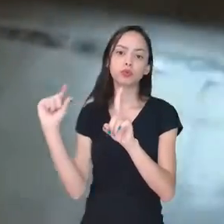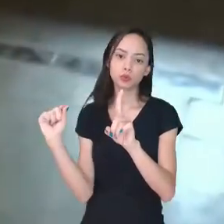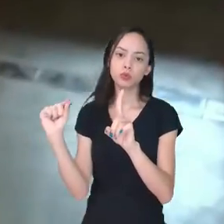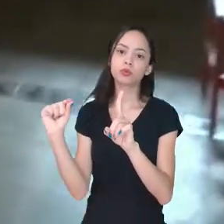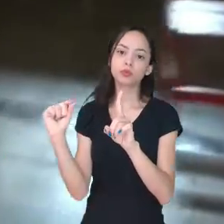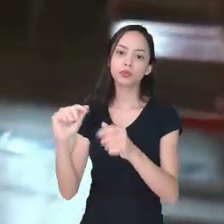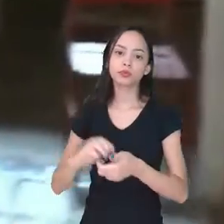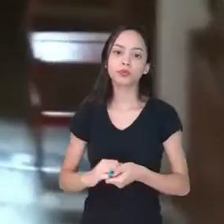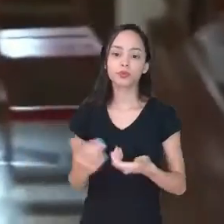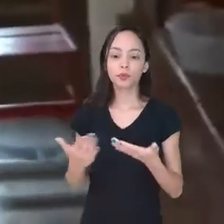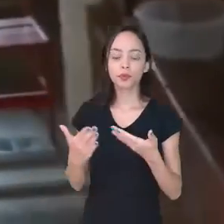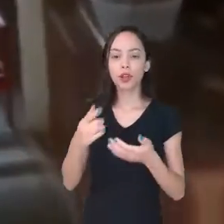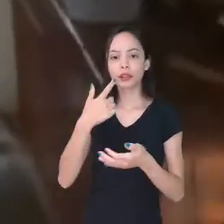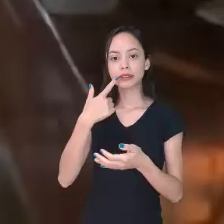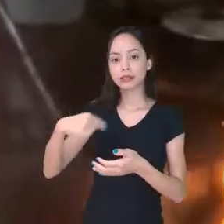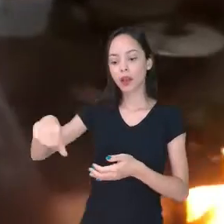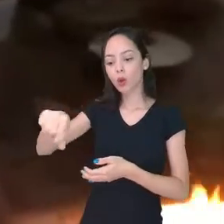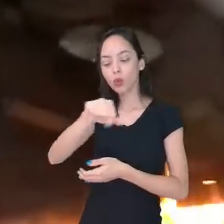A hora do sal.